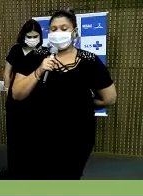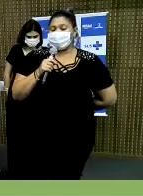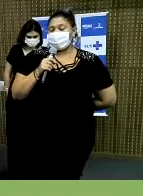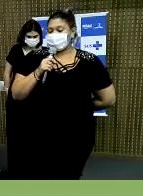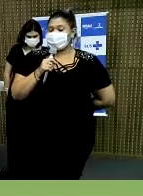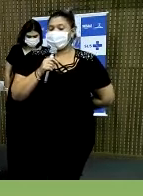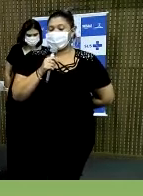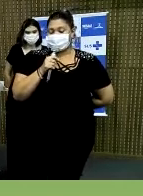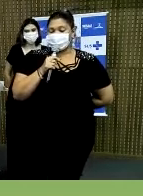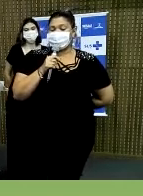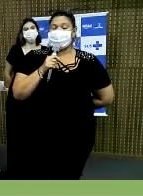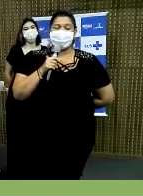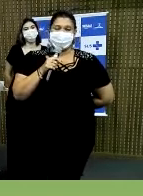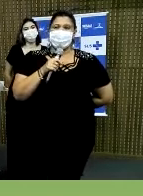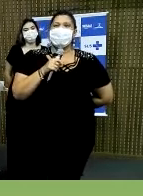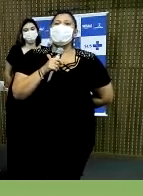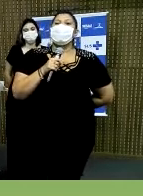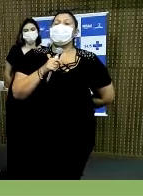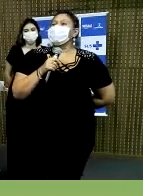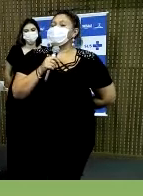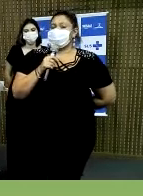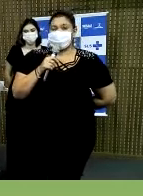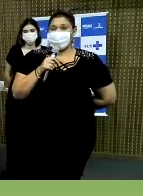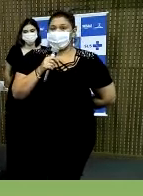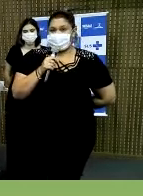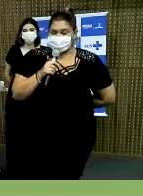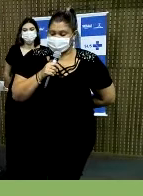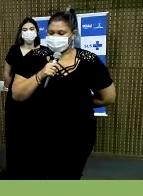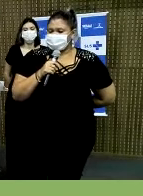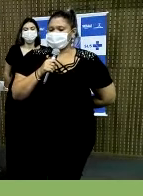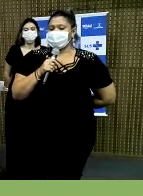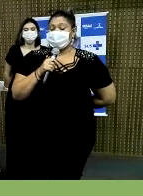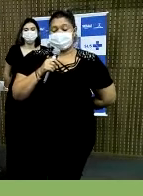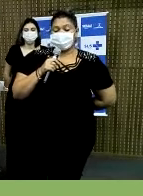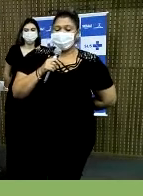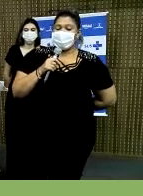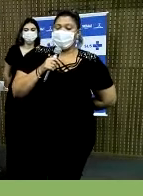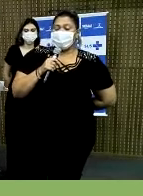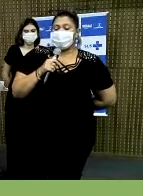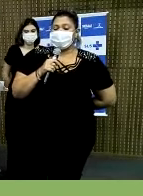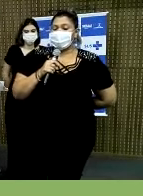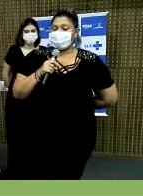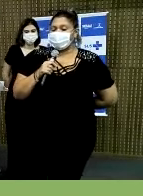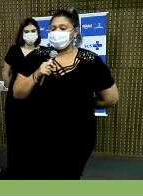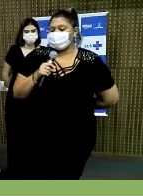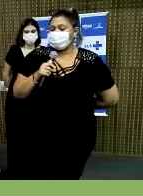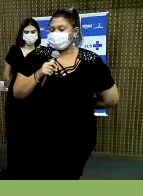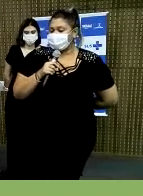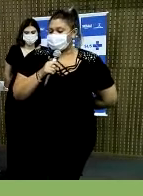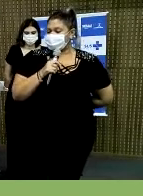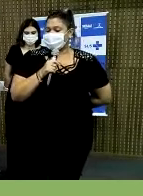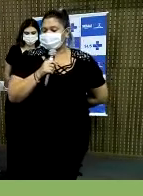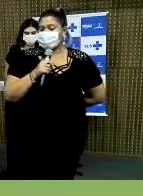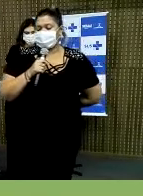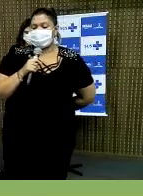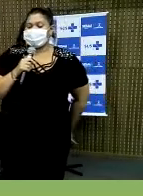um aumento assim, bastante de demandas judiciais, demandas de conselho. Então, houve assim, um aumento de